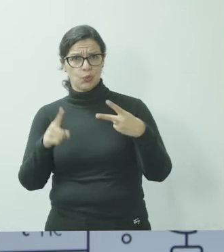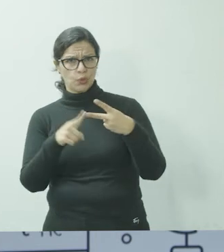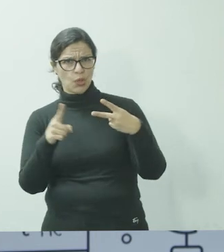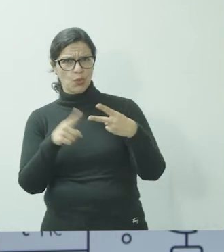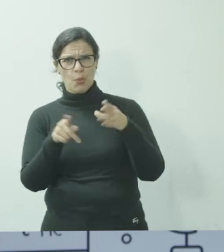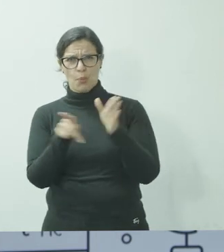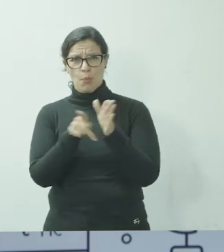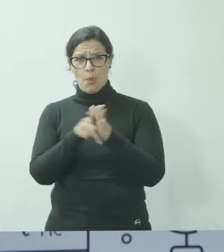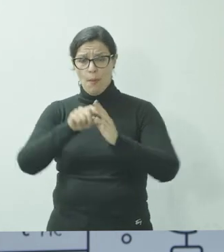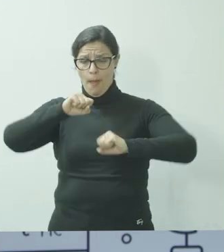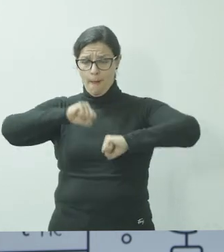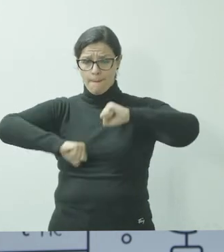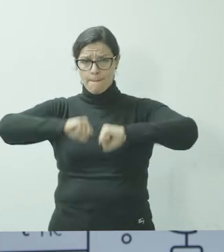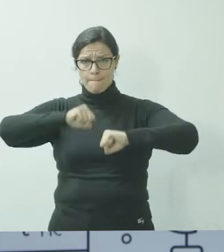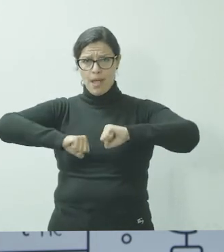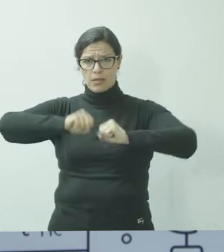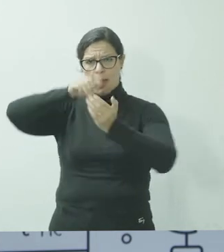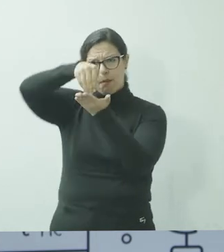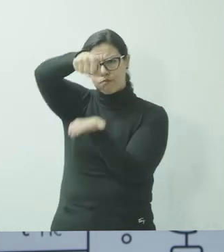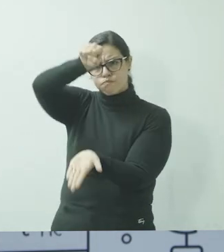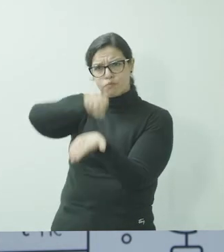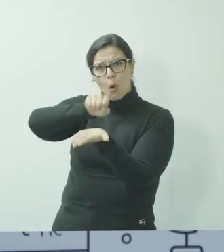máquina usada para